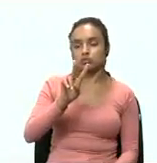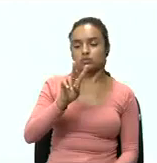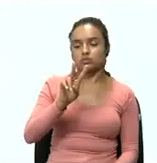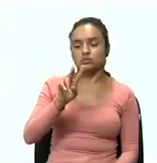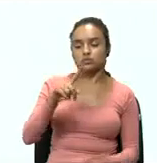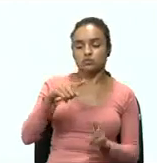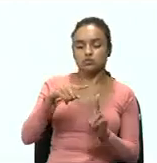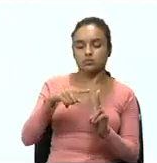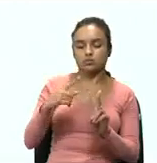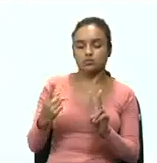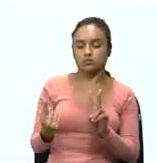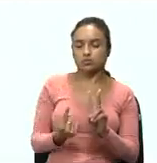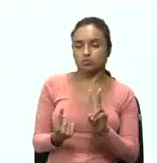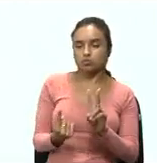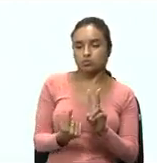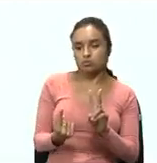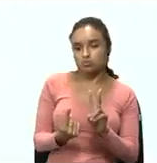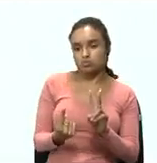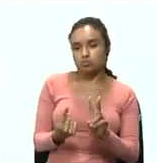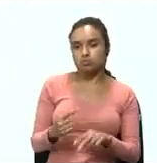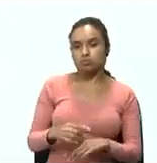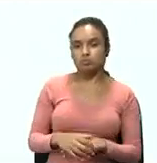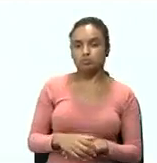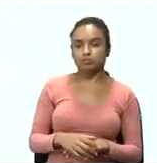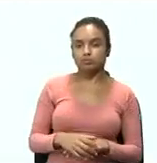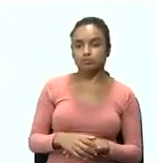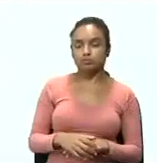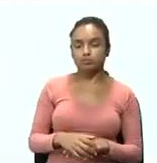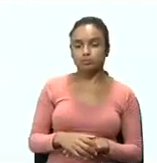raiz de 1, ok?